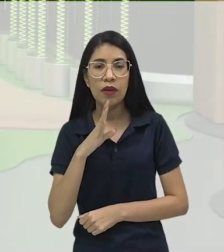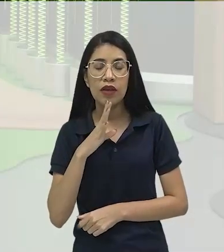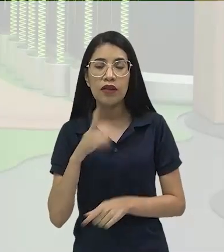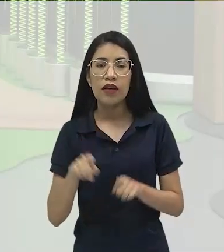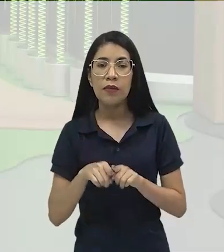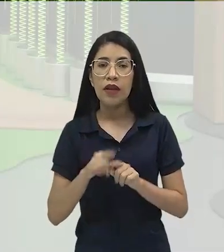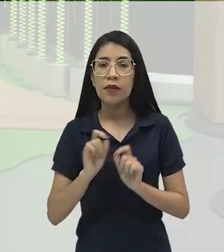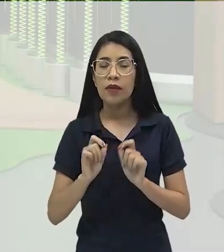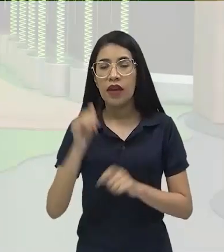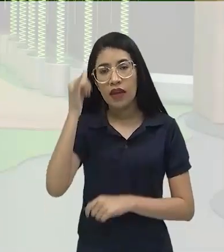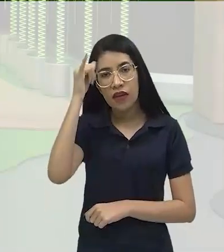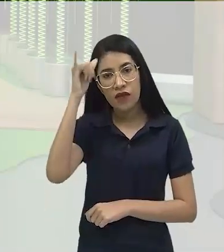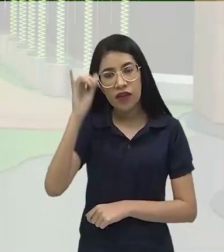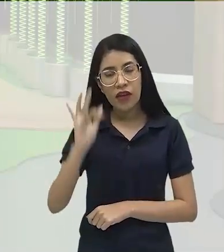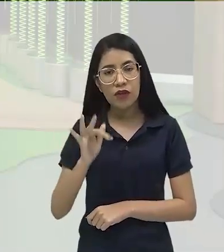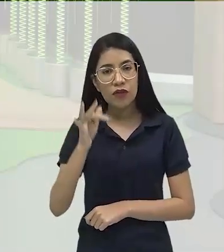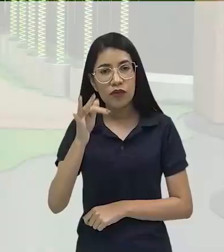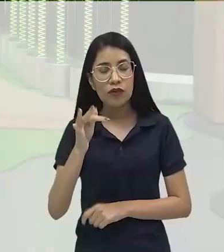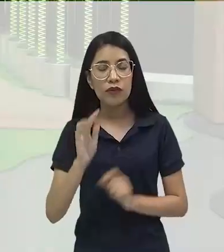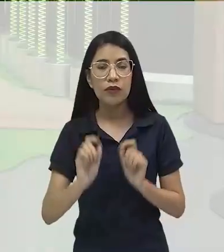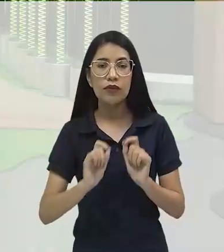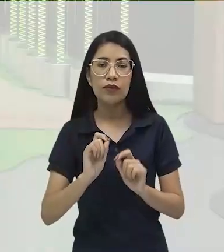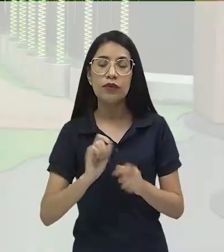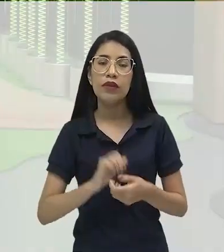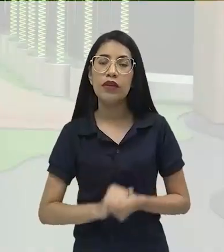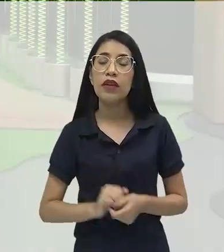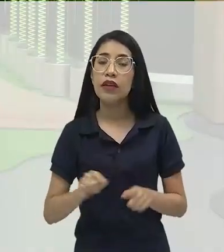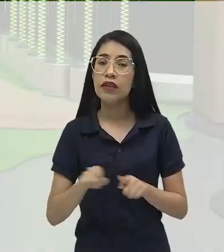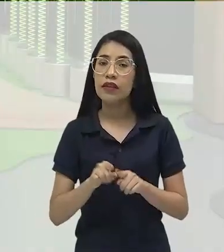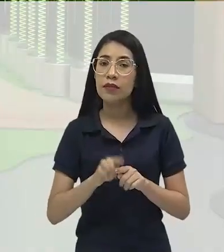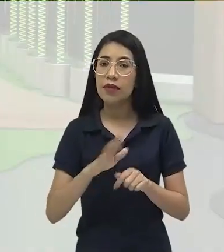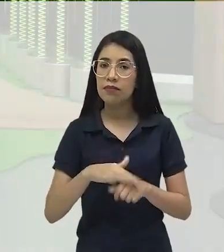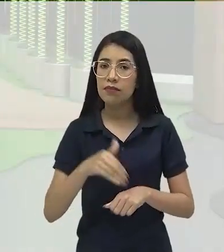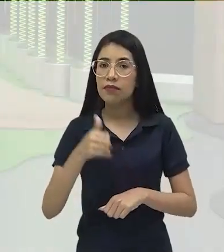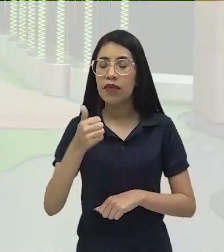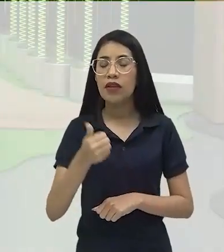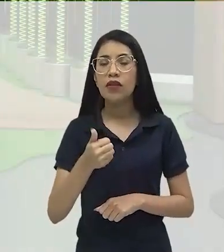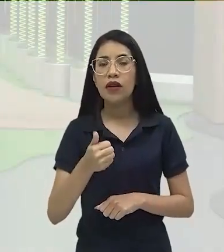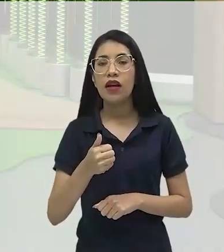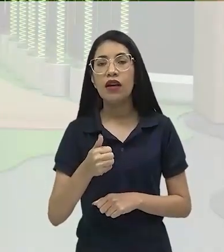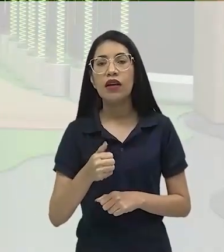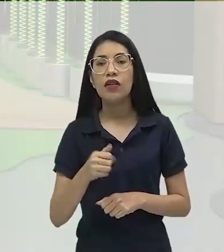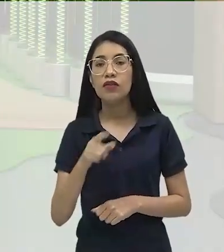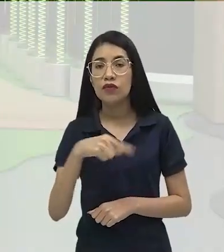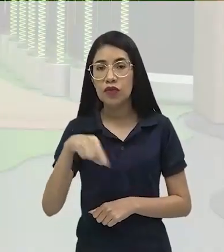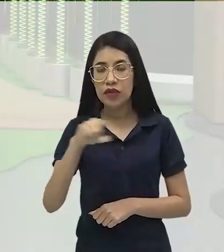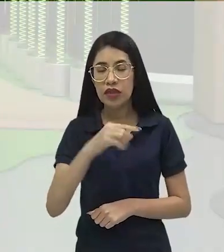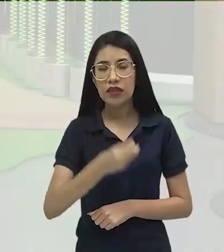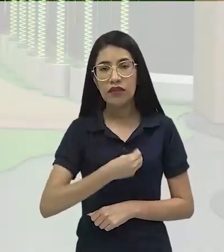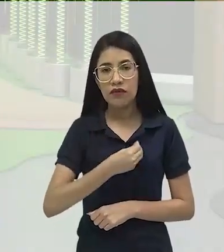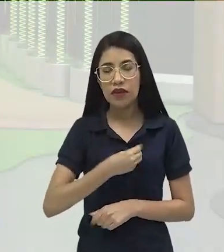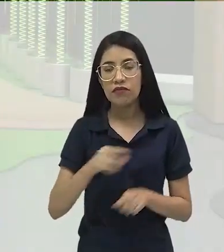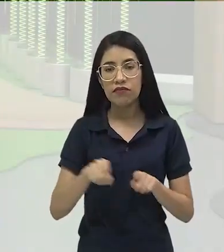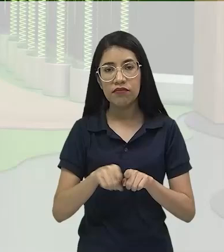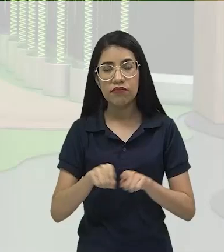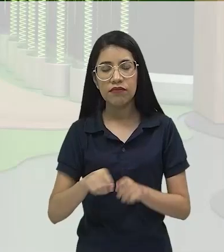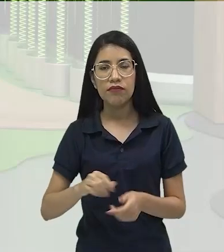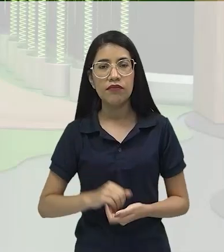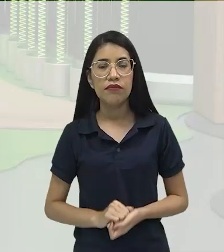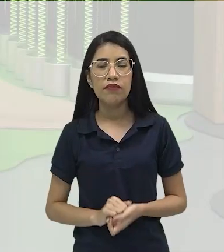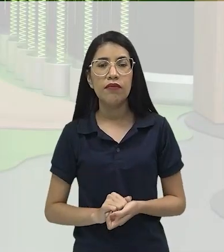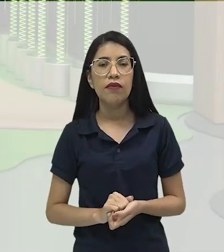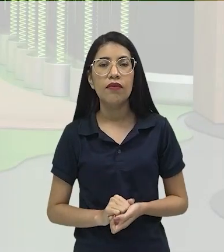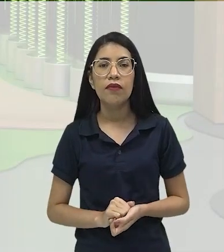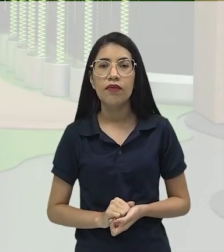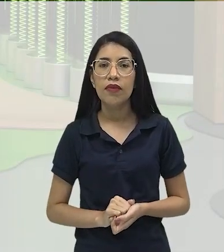Para evitar e melhorar a situação de vocês futuramente,